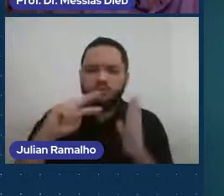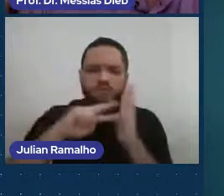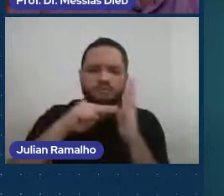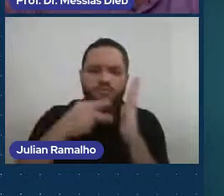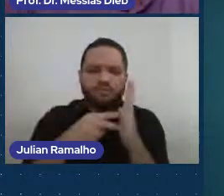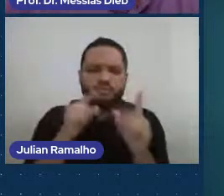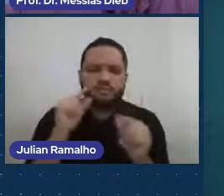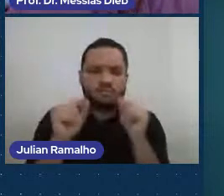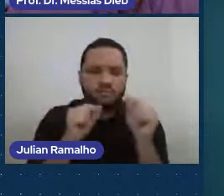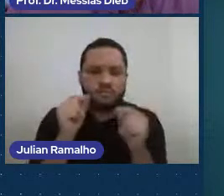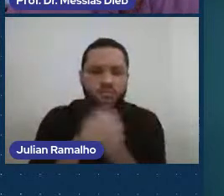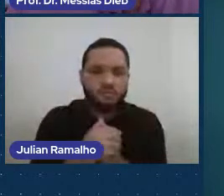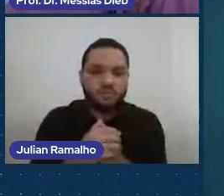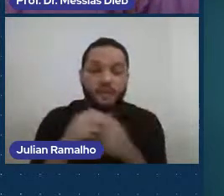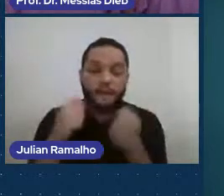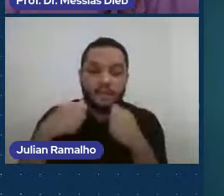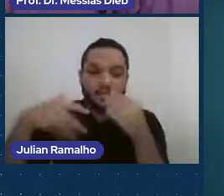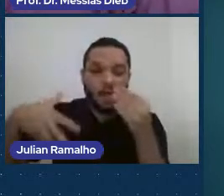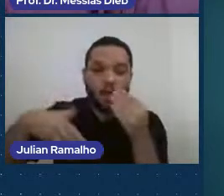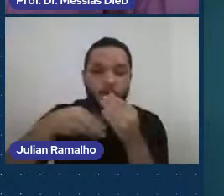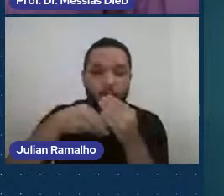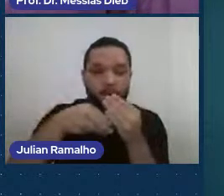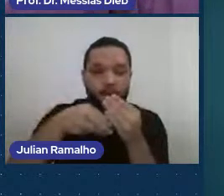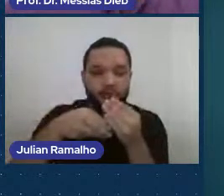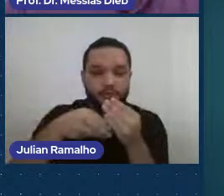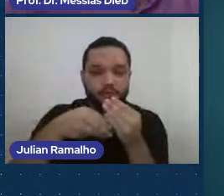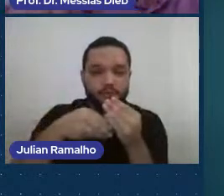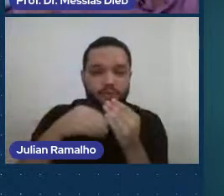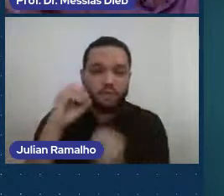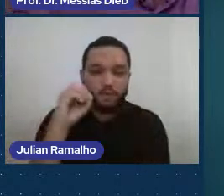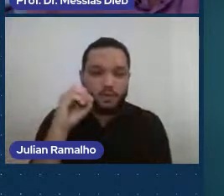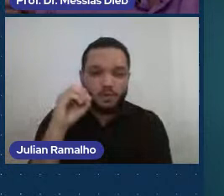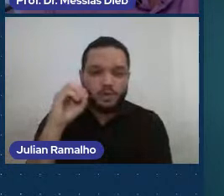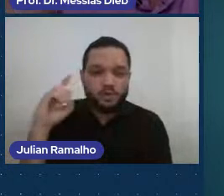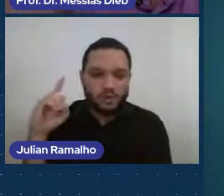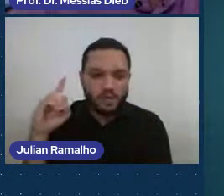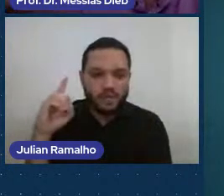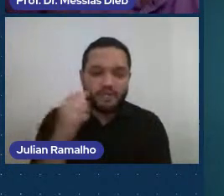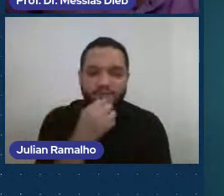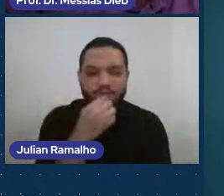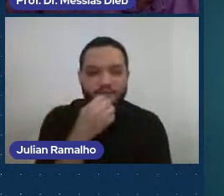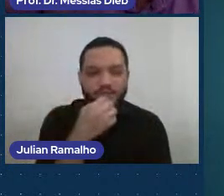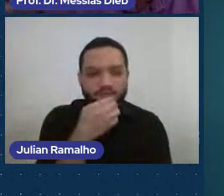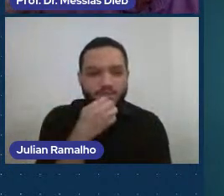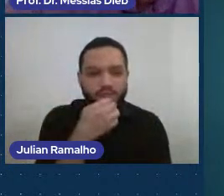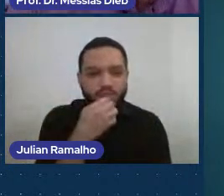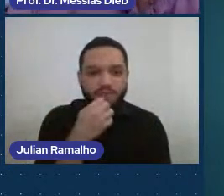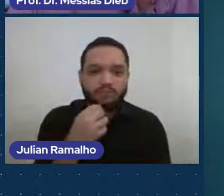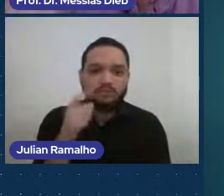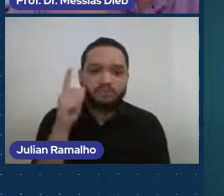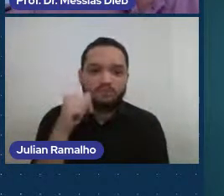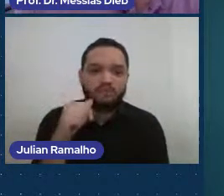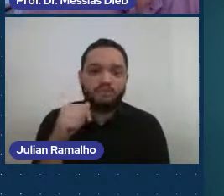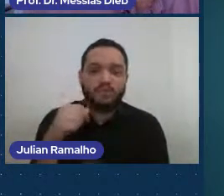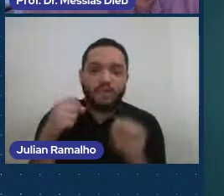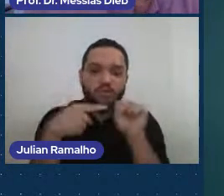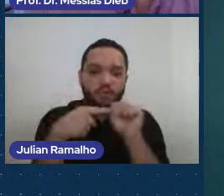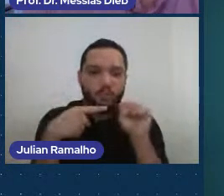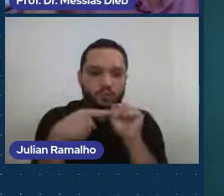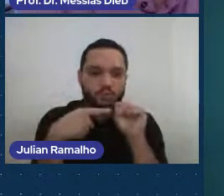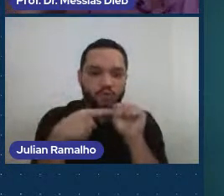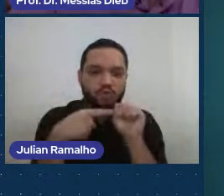que necessita de um complemento de um objeto direto, que normalmente vem na forma de um substantivo.